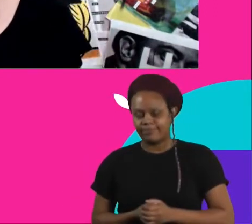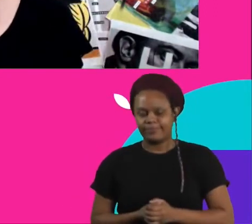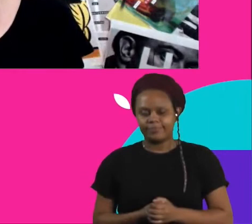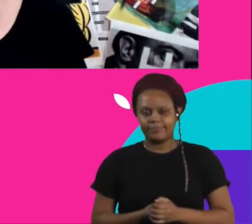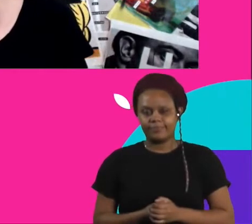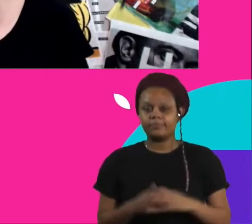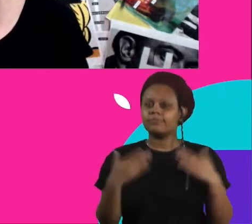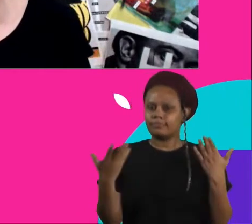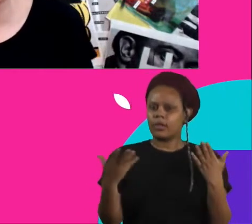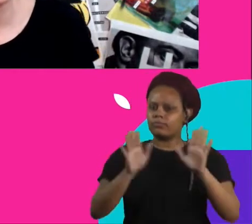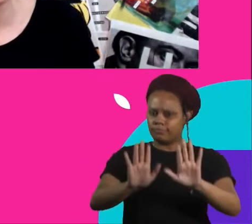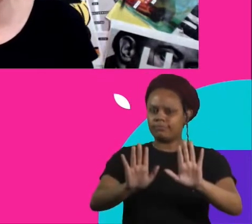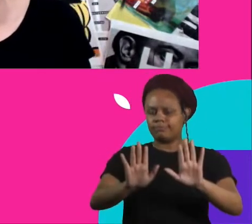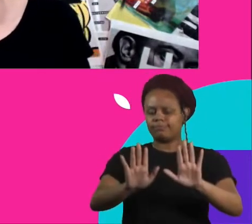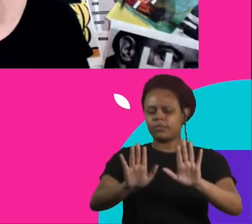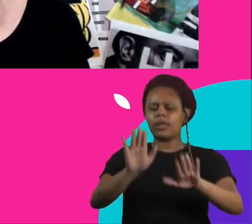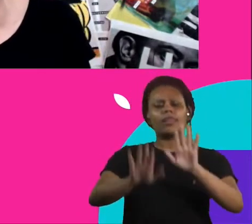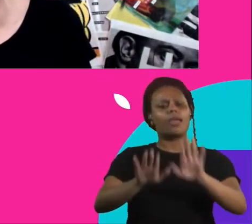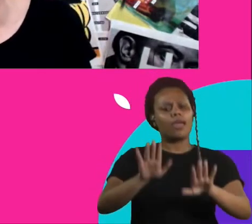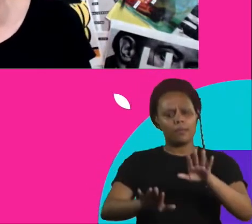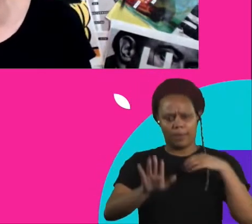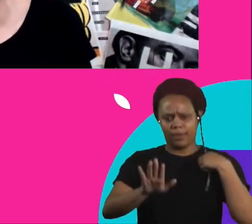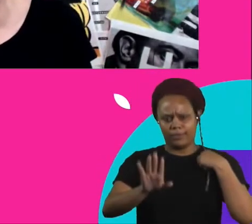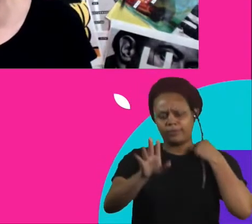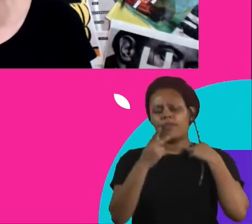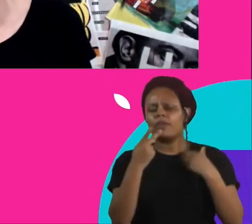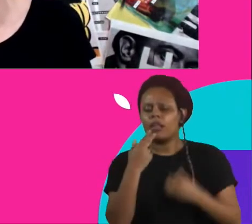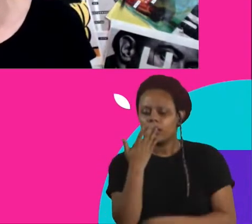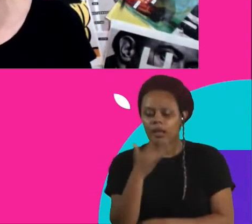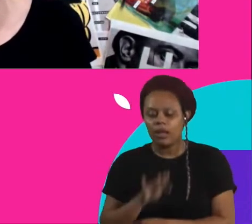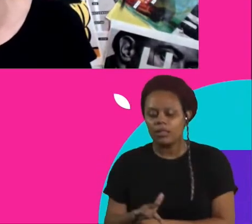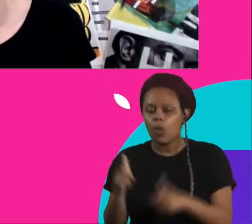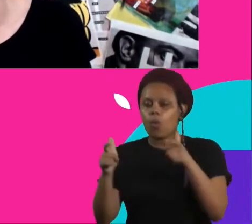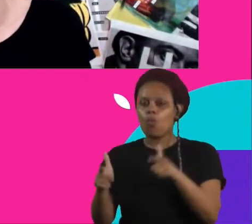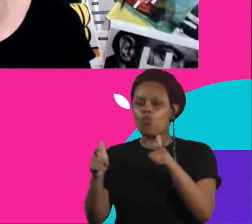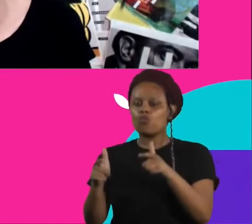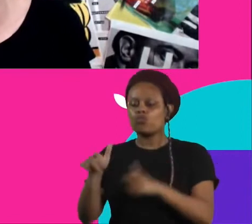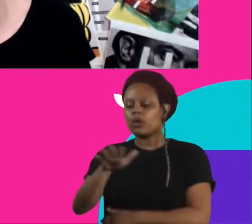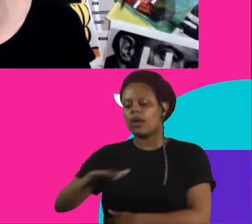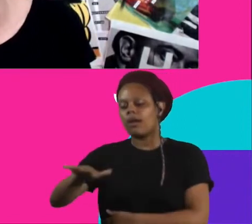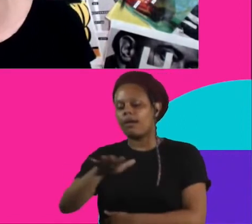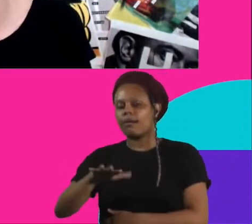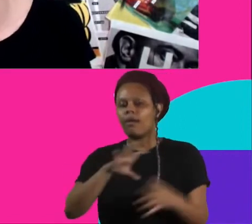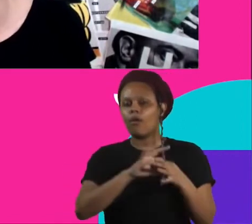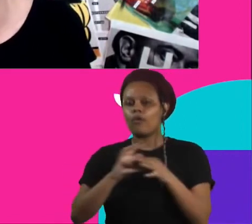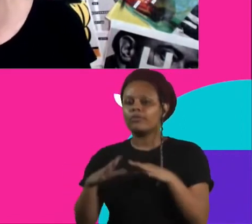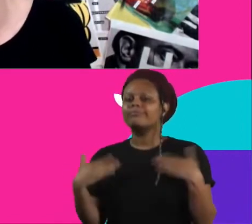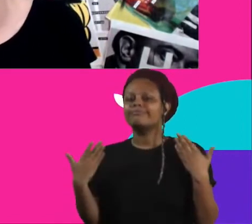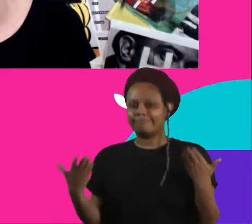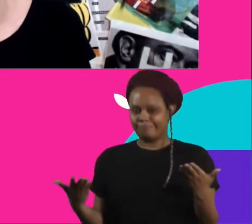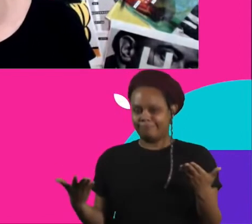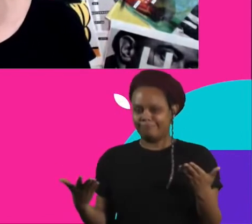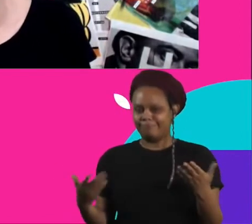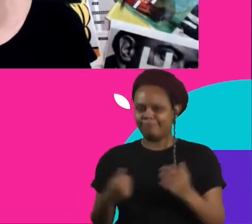Então, primeiro depende. Eu estou falando de crianças de que lugar, de que área, de que contexto,